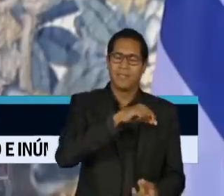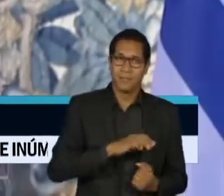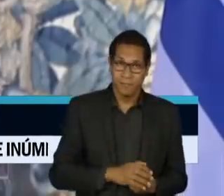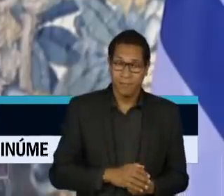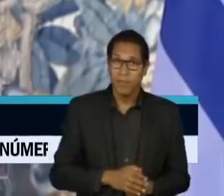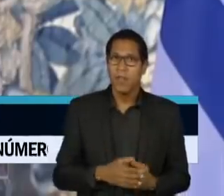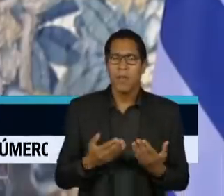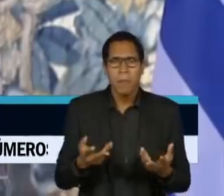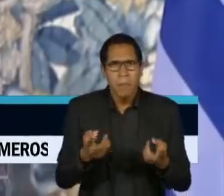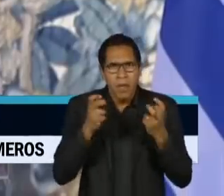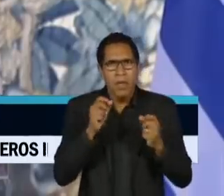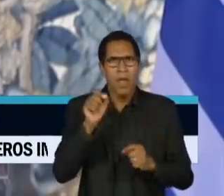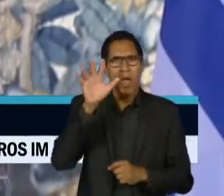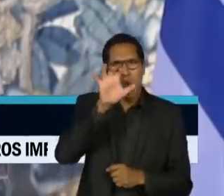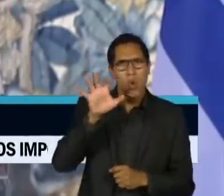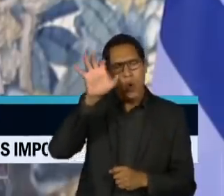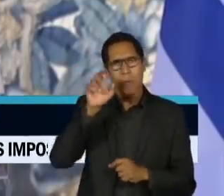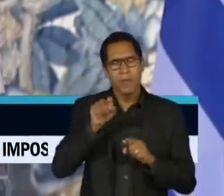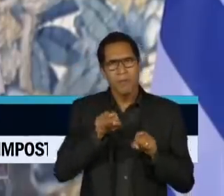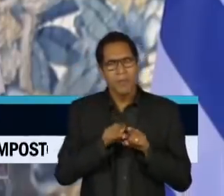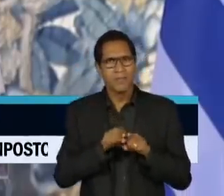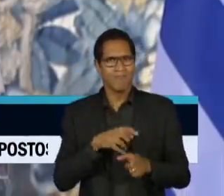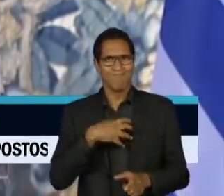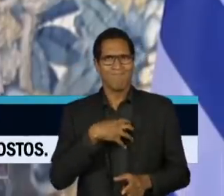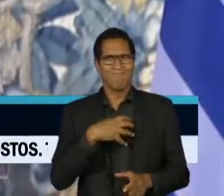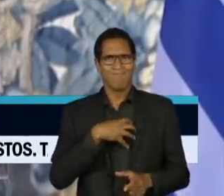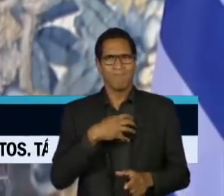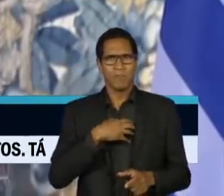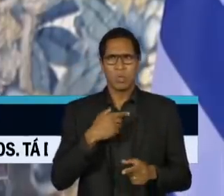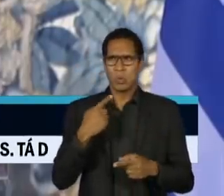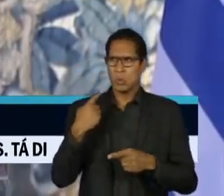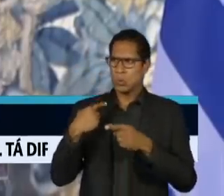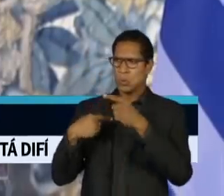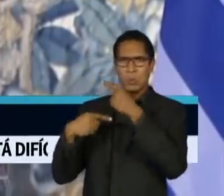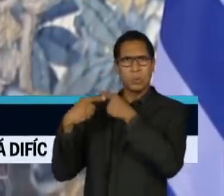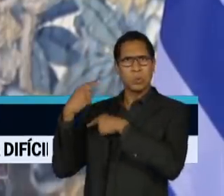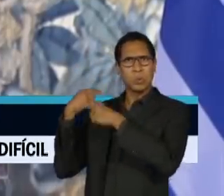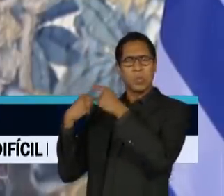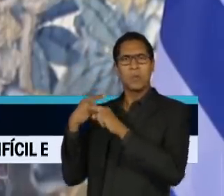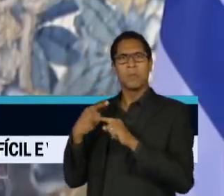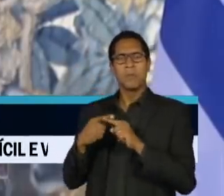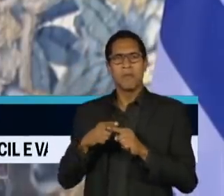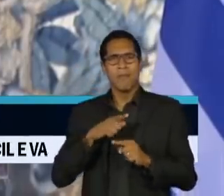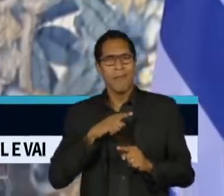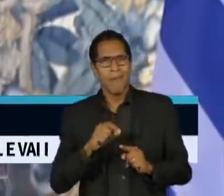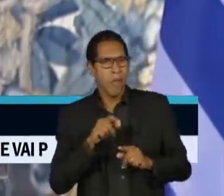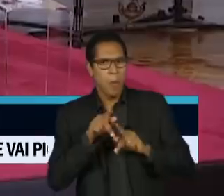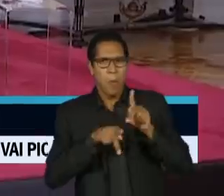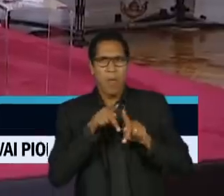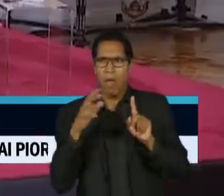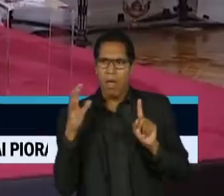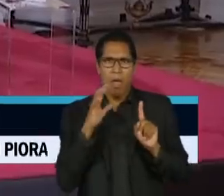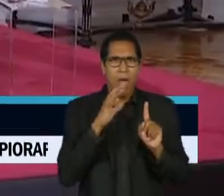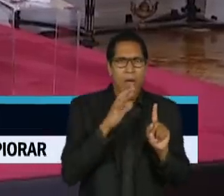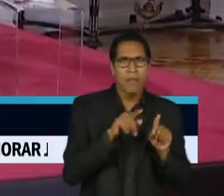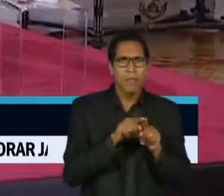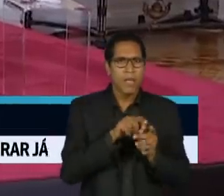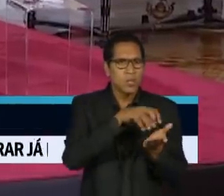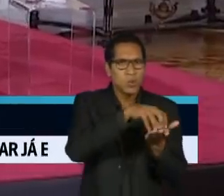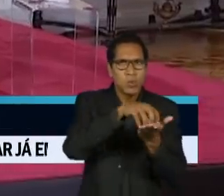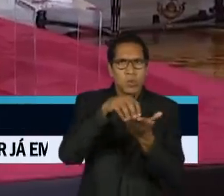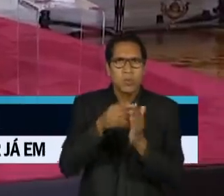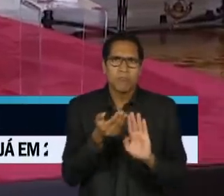na democracia europeia e no resto do mundo, sobretudo por causa dos populismos e da distância das instituições. Francisco falou